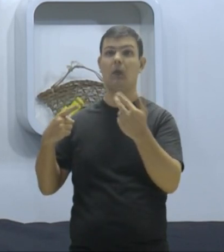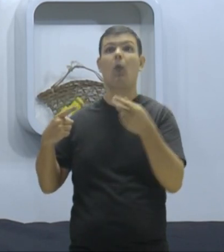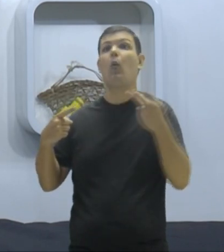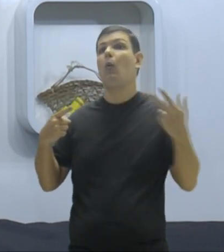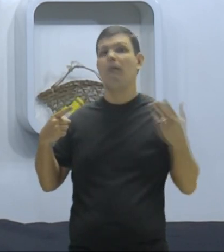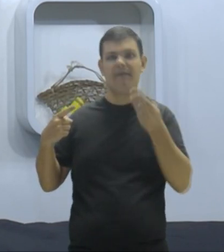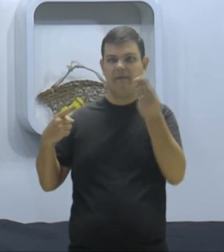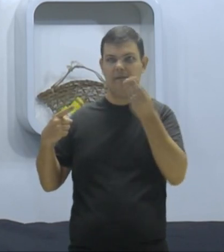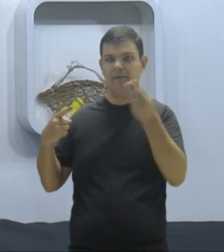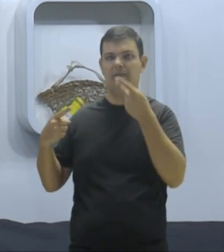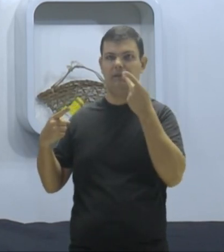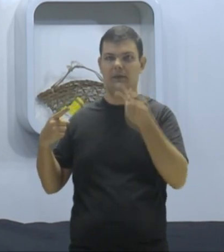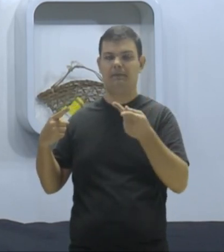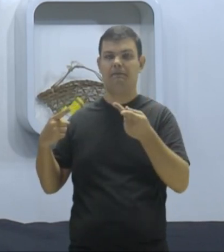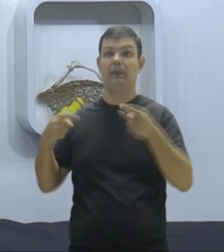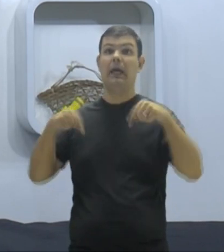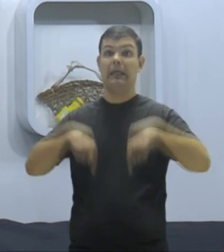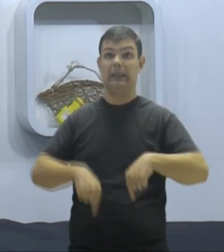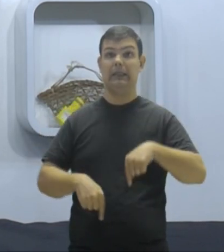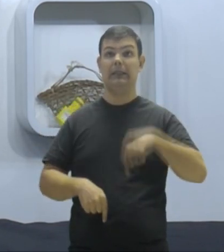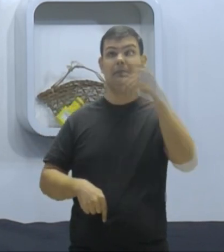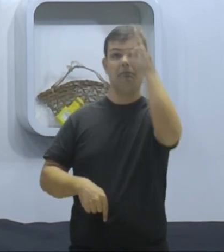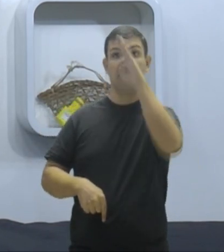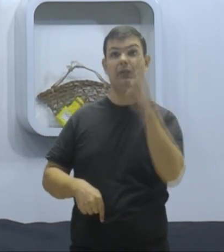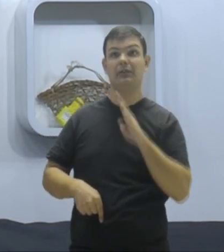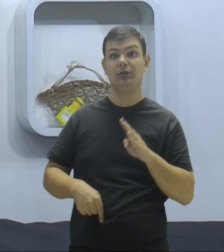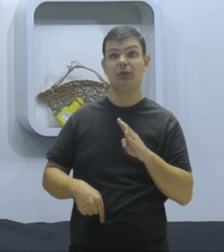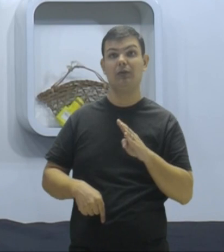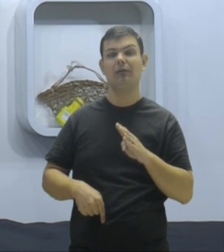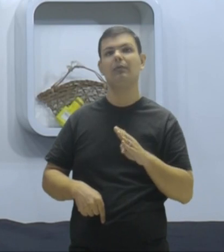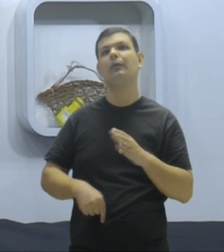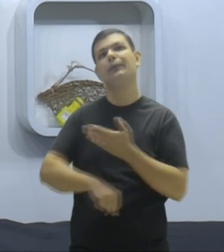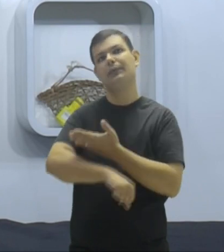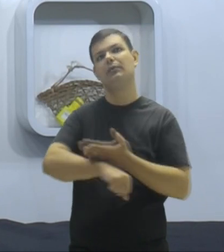fala. Aqui no Brasil, nós falamos uma língua